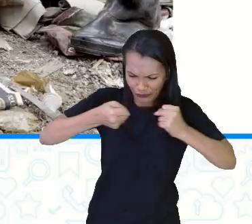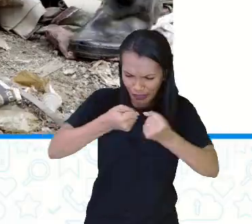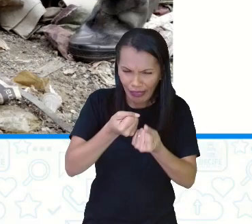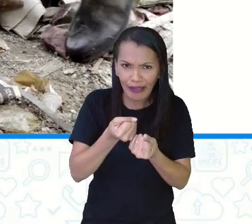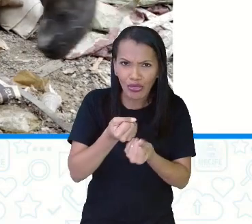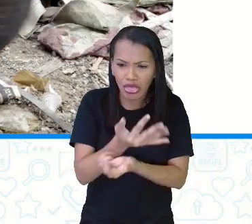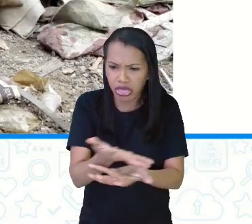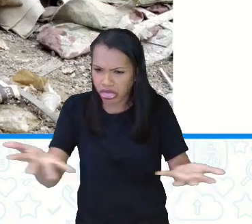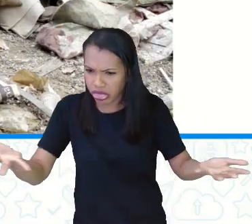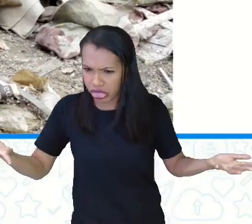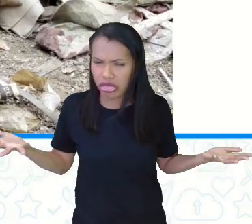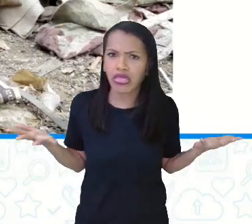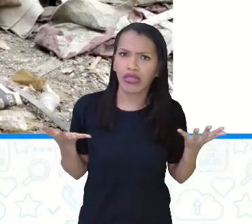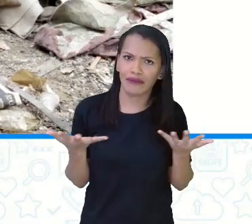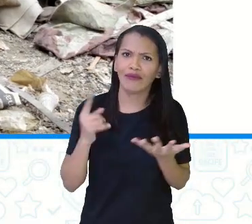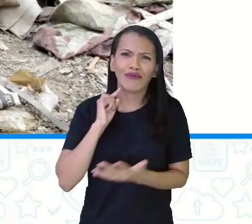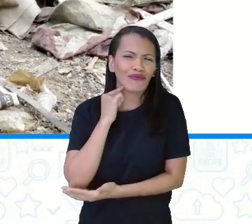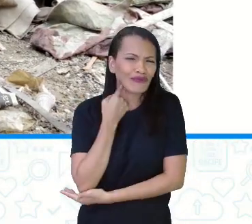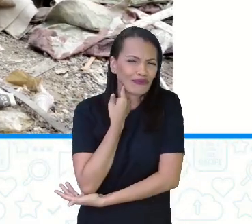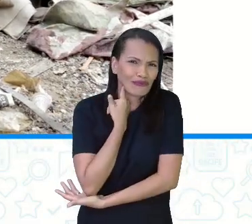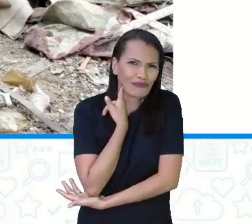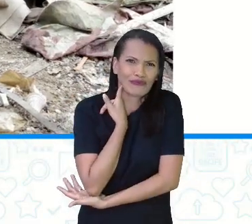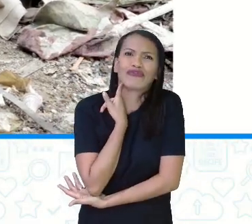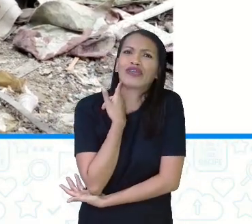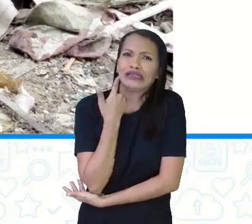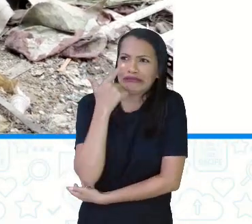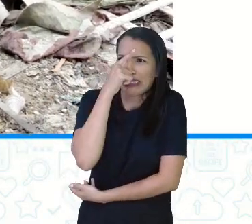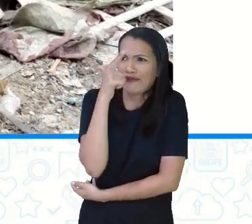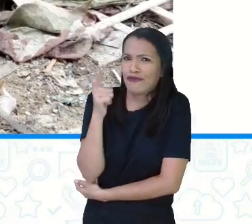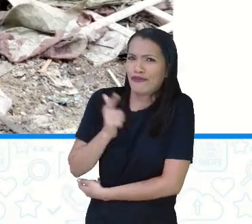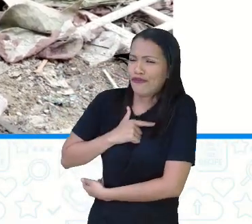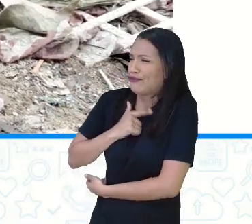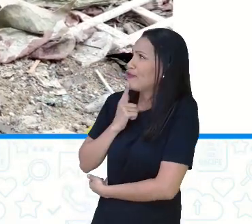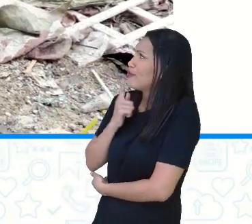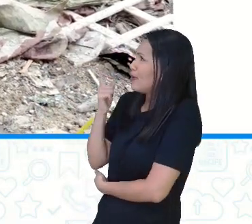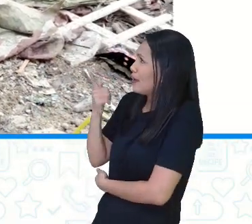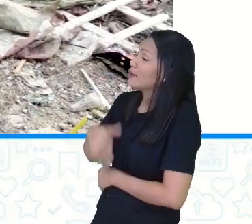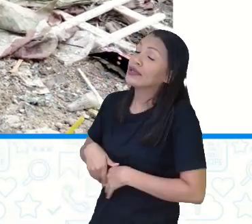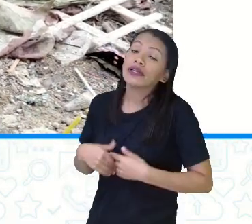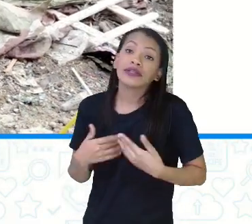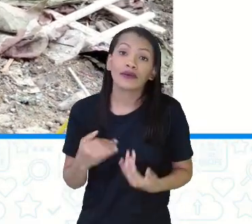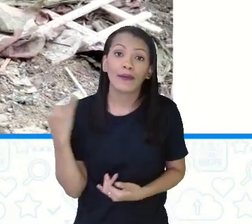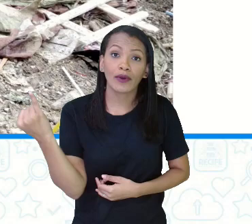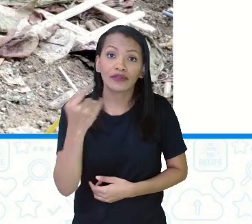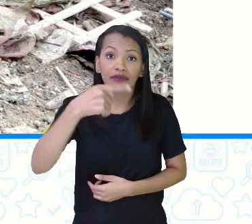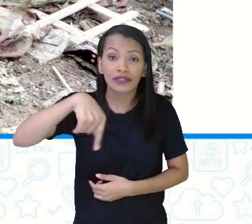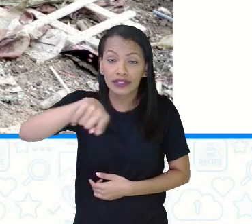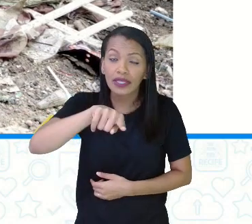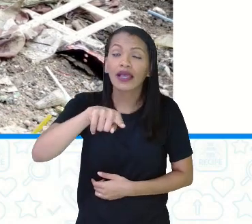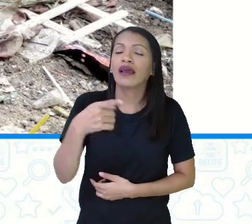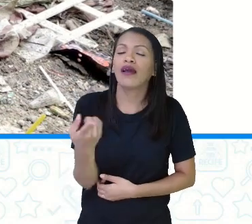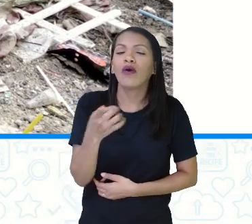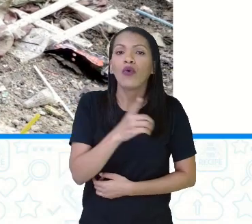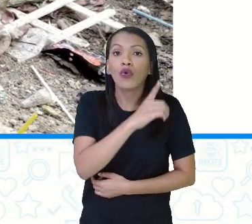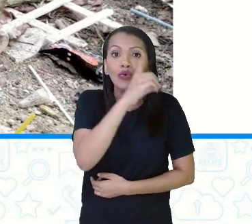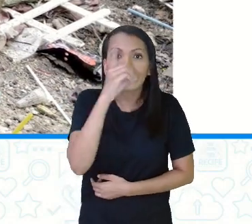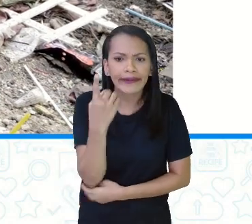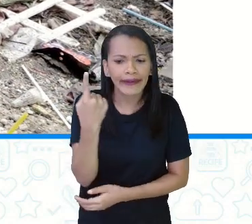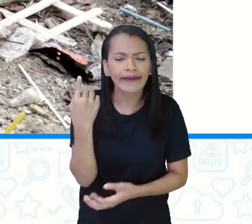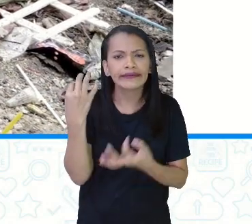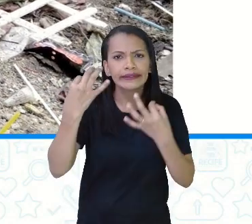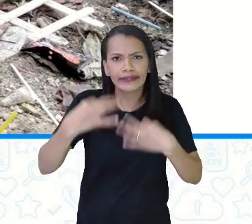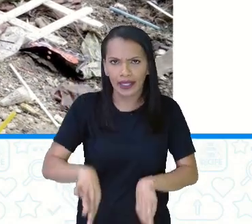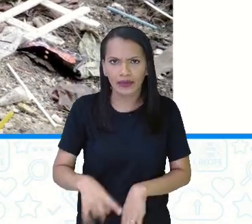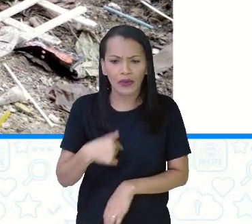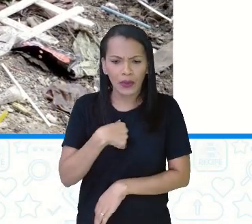imagem feia, gente. Não é? Ninguém quer isso na sua porta, na sua calçada. Então, não faça também na calçada do seu vizinho, nem na